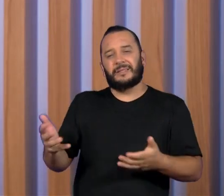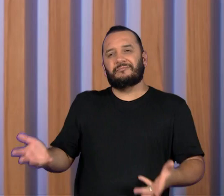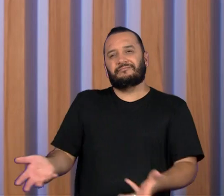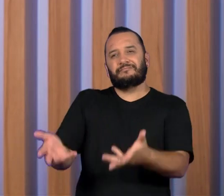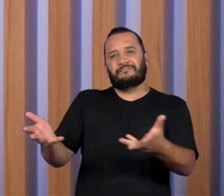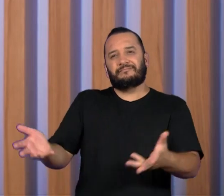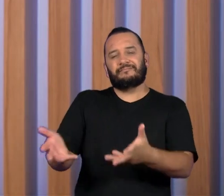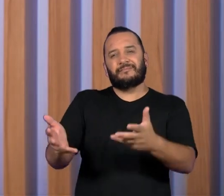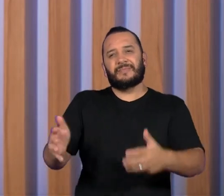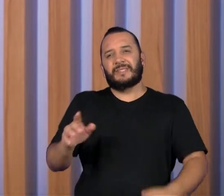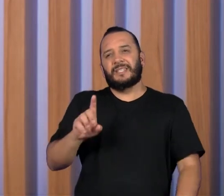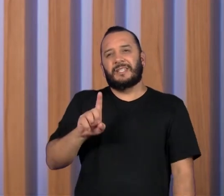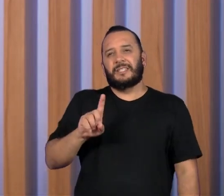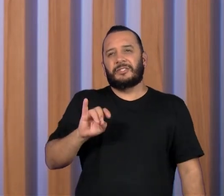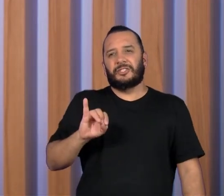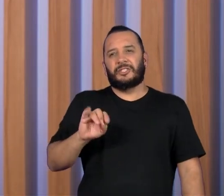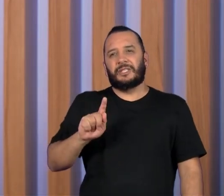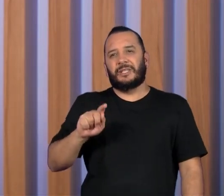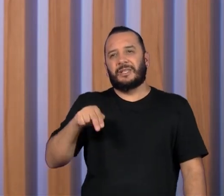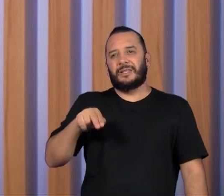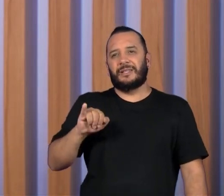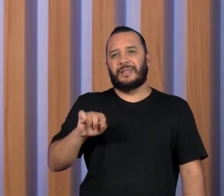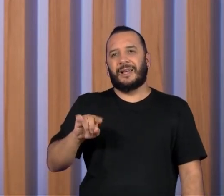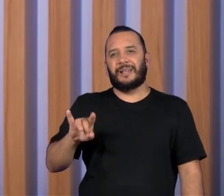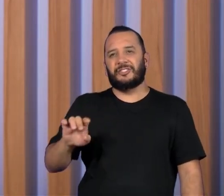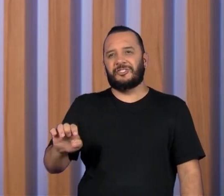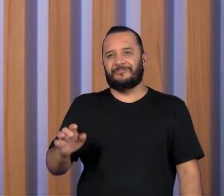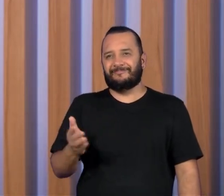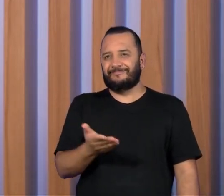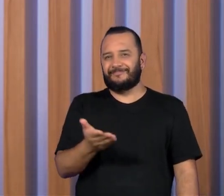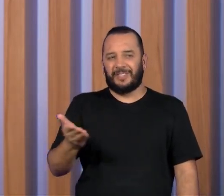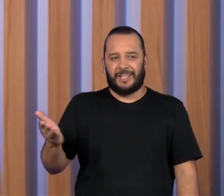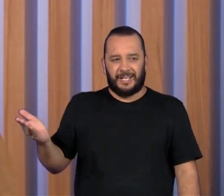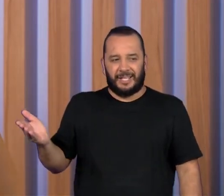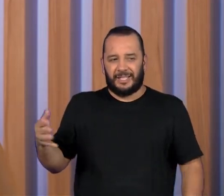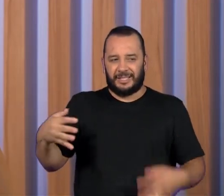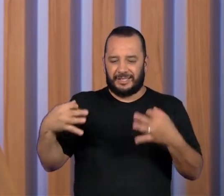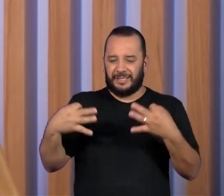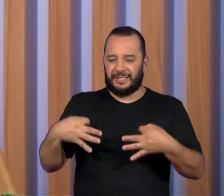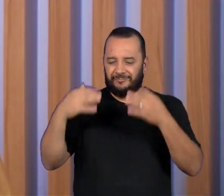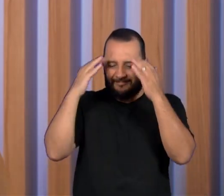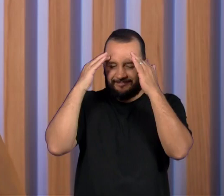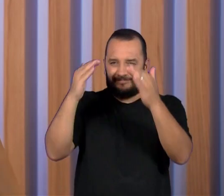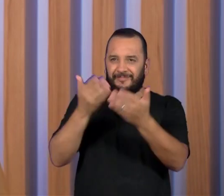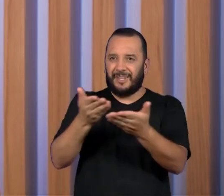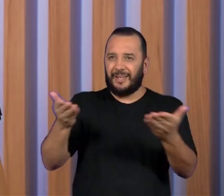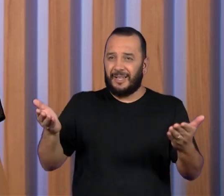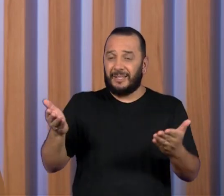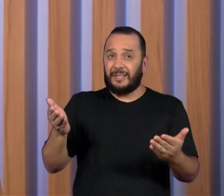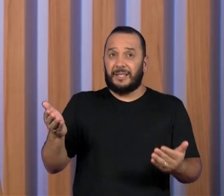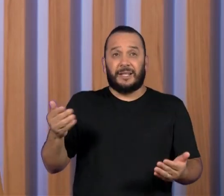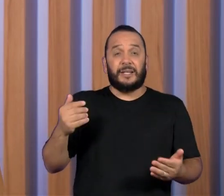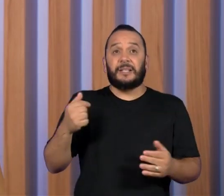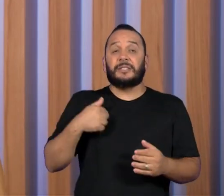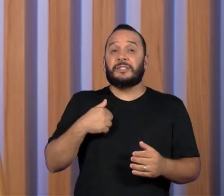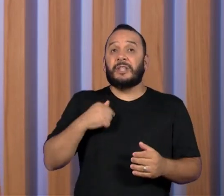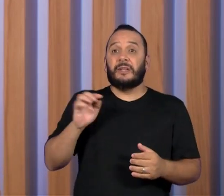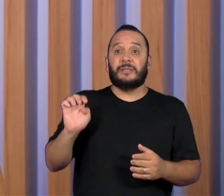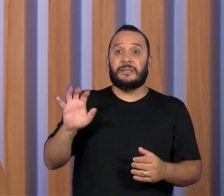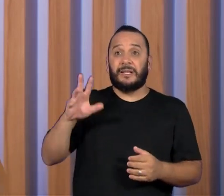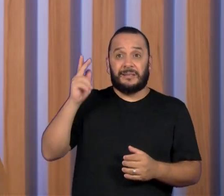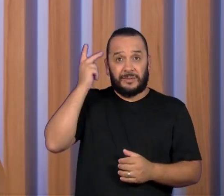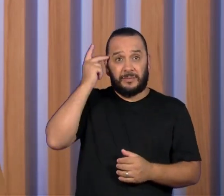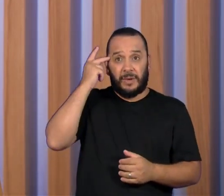mulheres. Entender que é possível a gente avançar e ocupar esses lugares. Nós nunca na história, inclusive aqui do Estado de São Paulo, nunca tivemos um espaço na